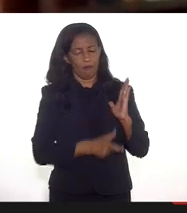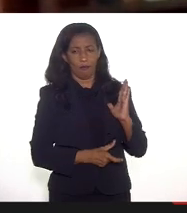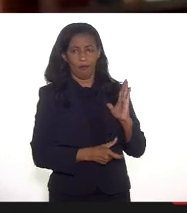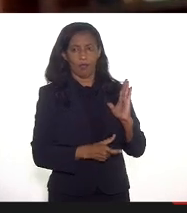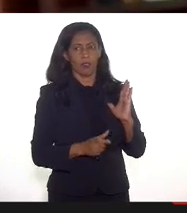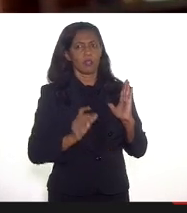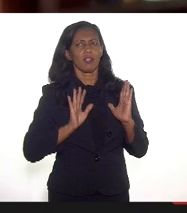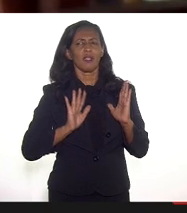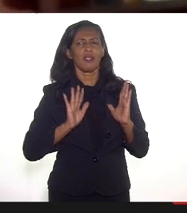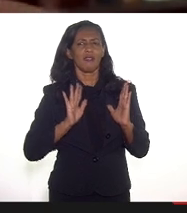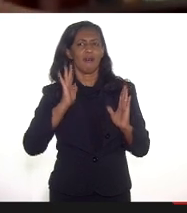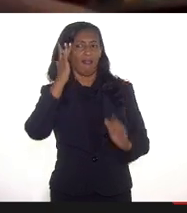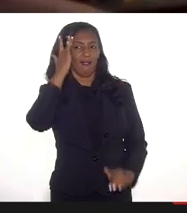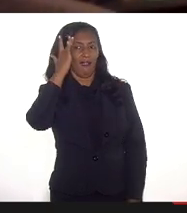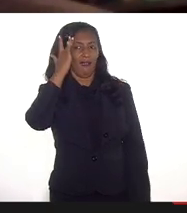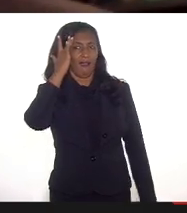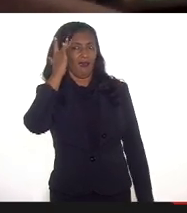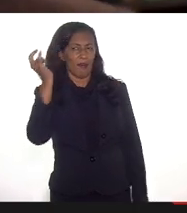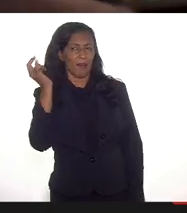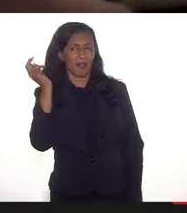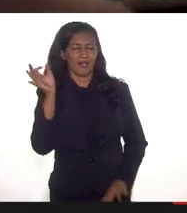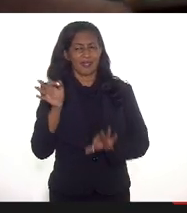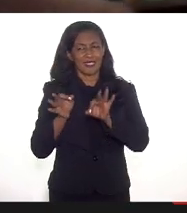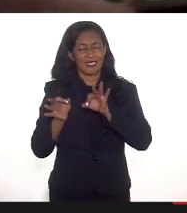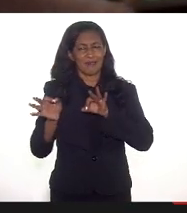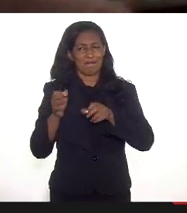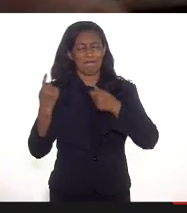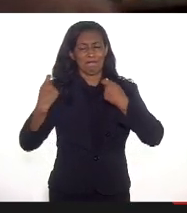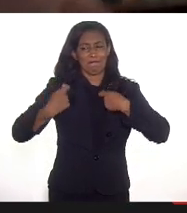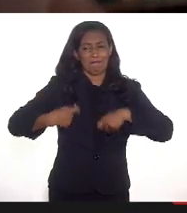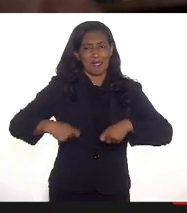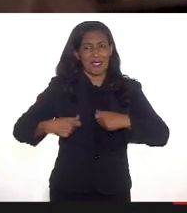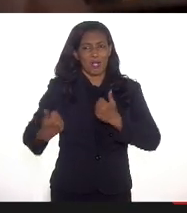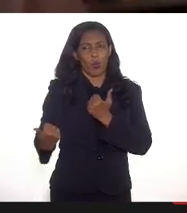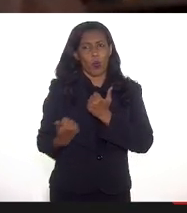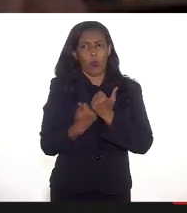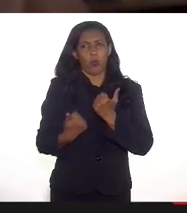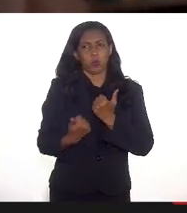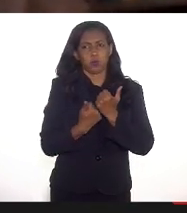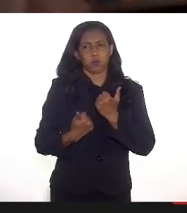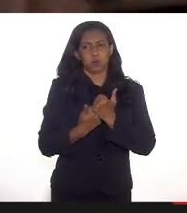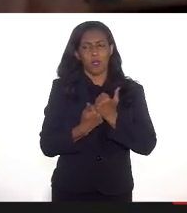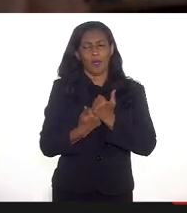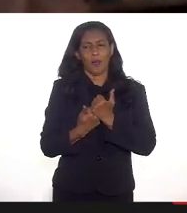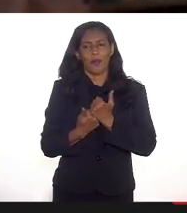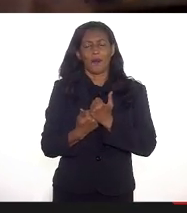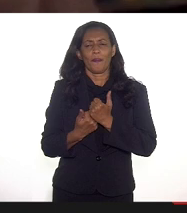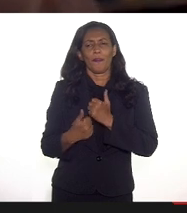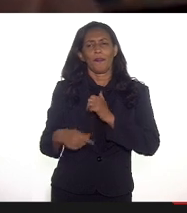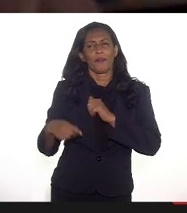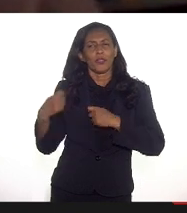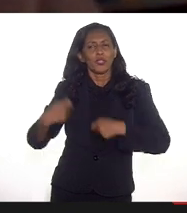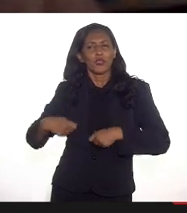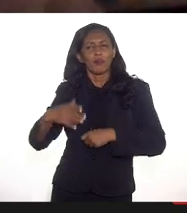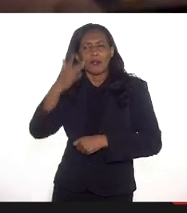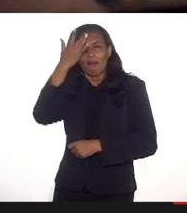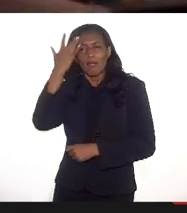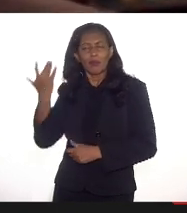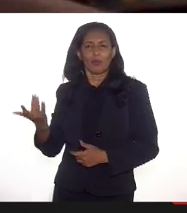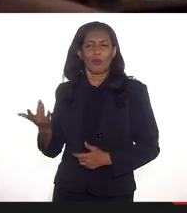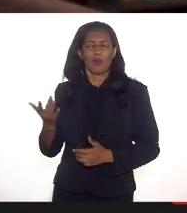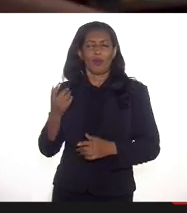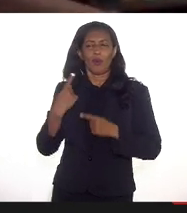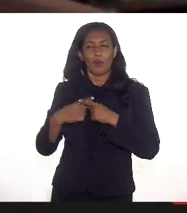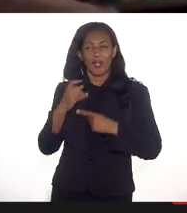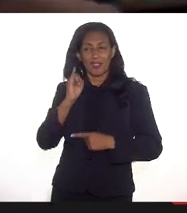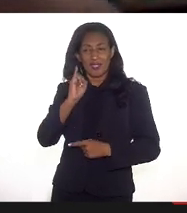amanhã, né, de alguma forma, dependente de suplementações por parte do executivo, porque senão entra logo